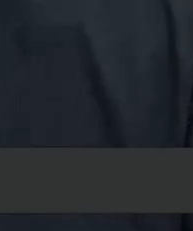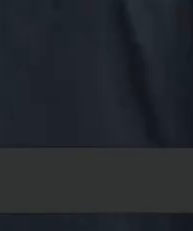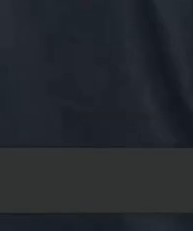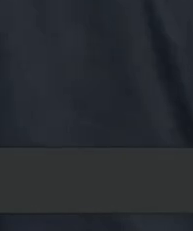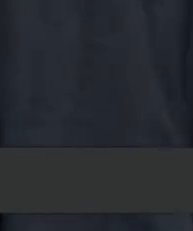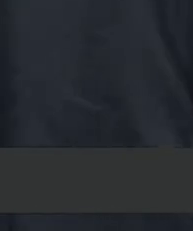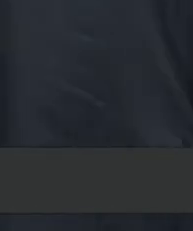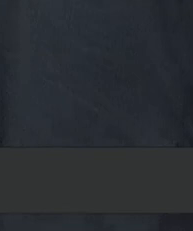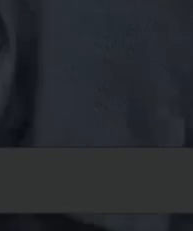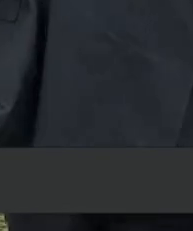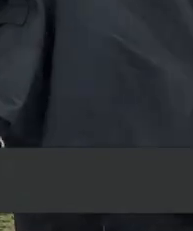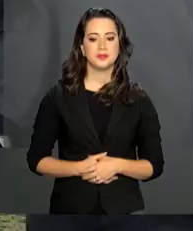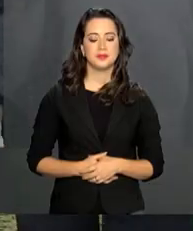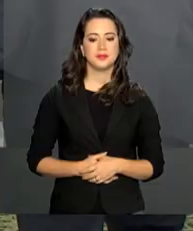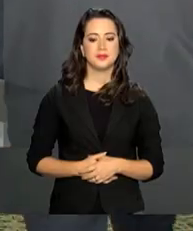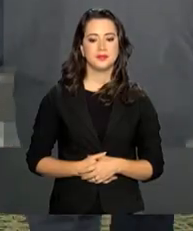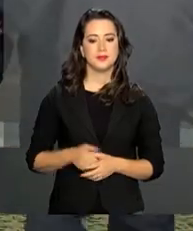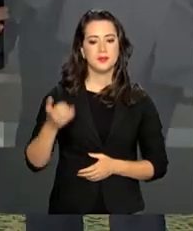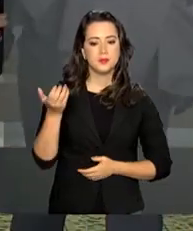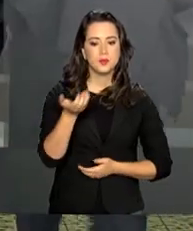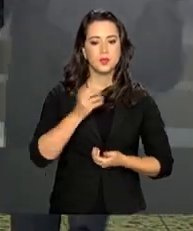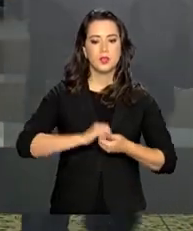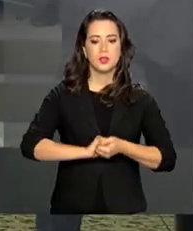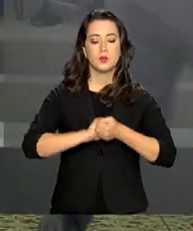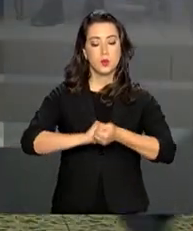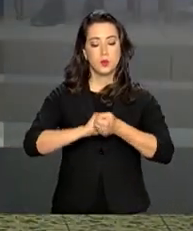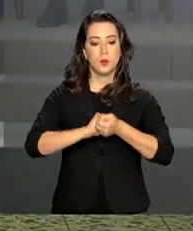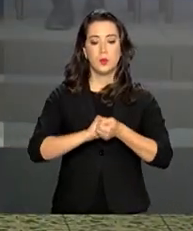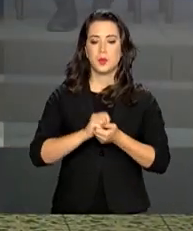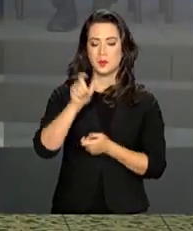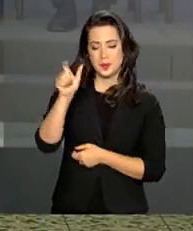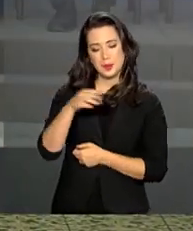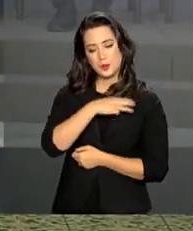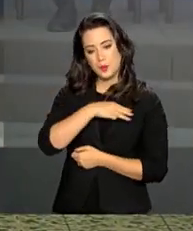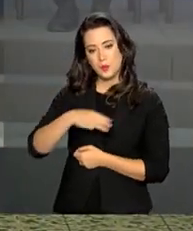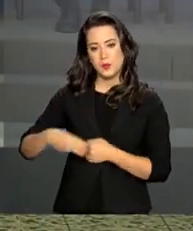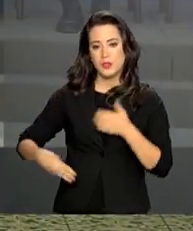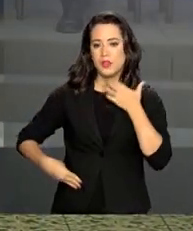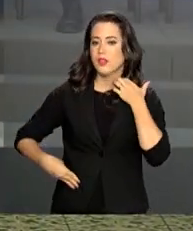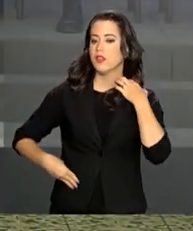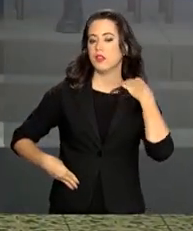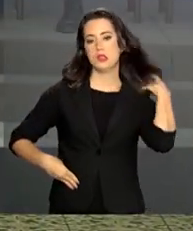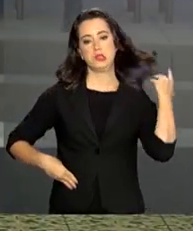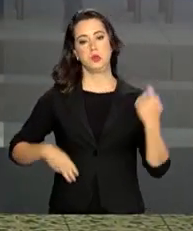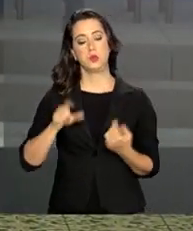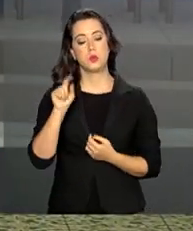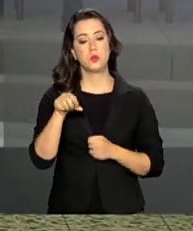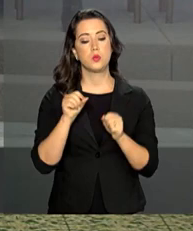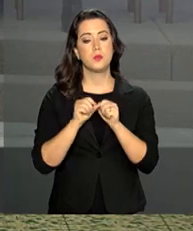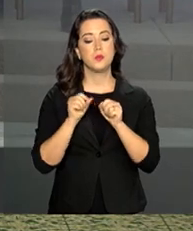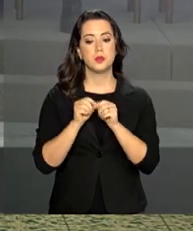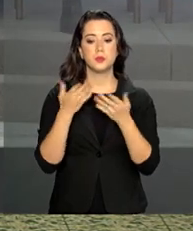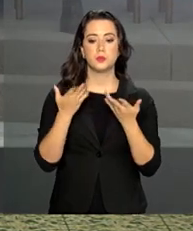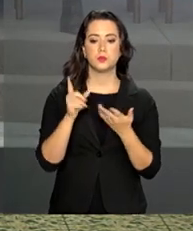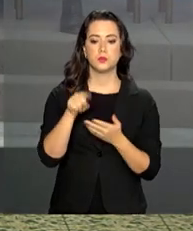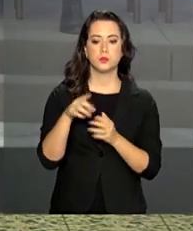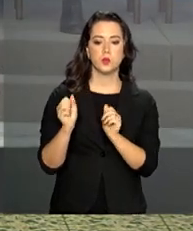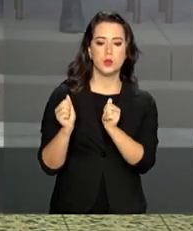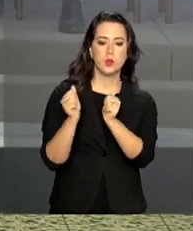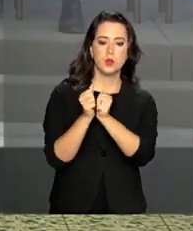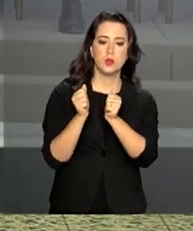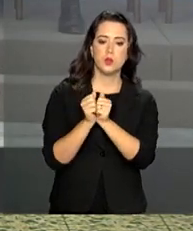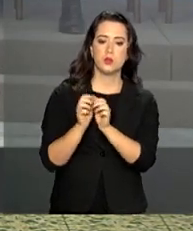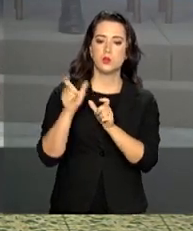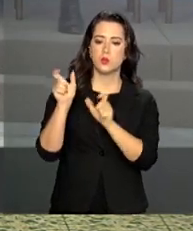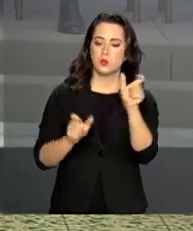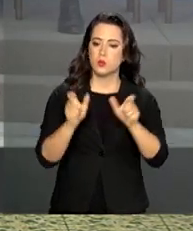é complementar naturalmente o sério né que faz ao lado dos